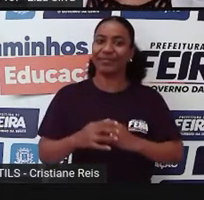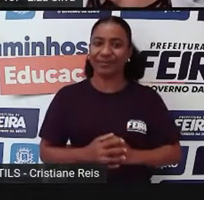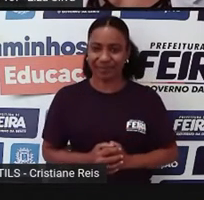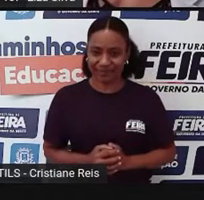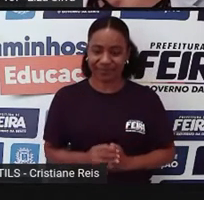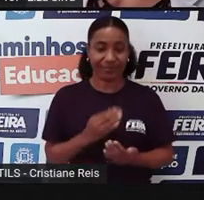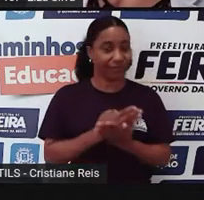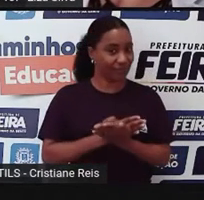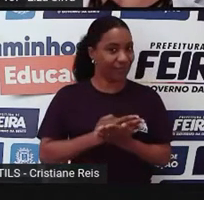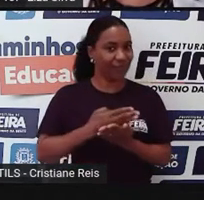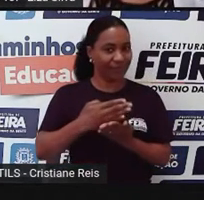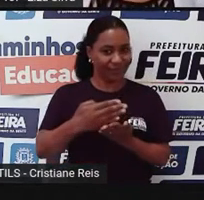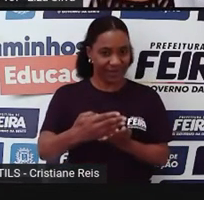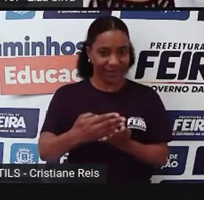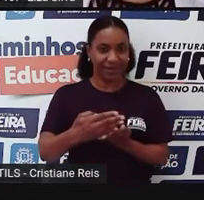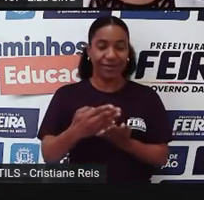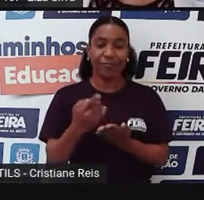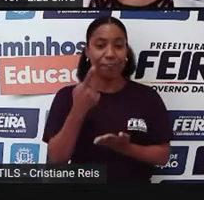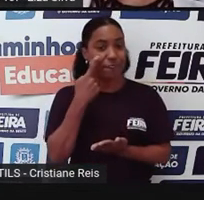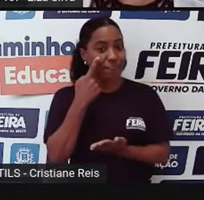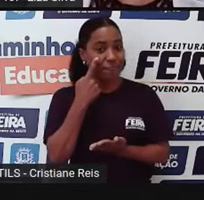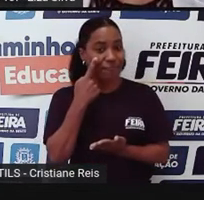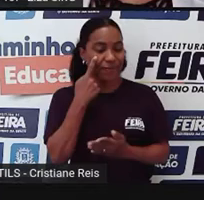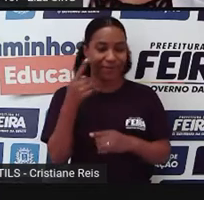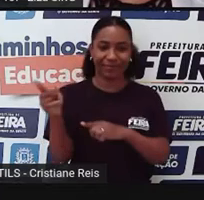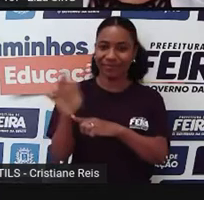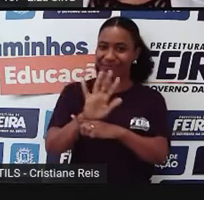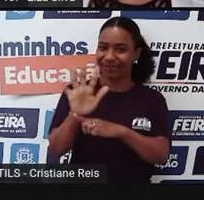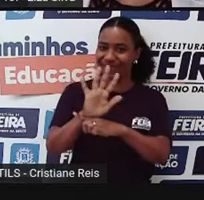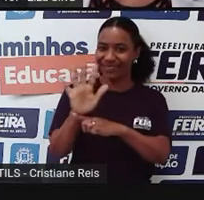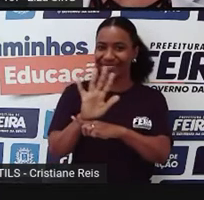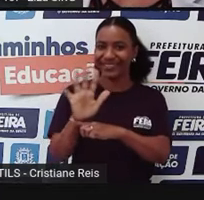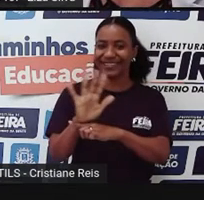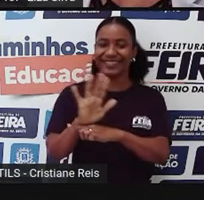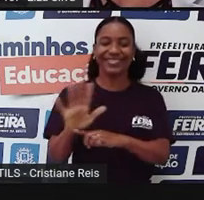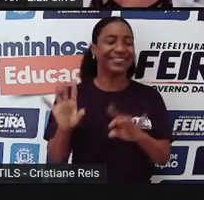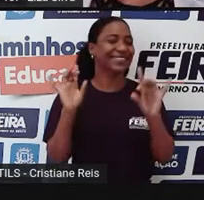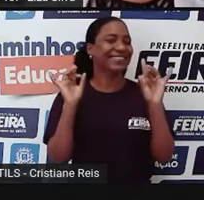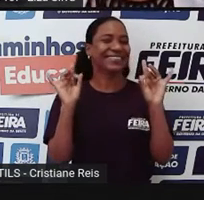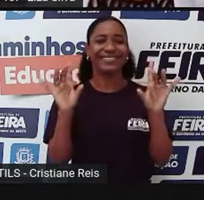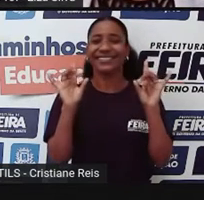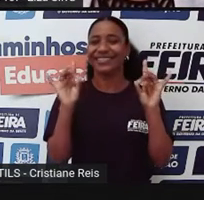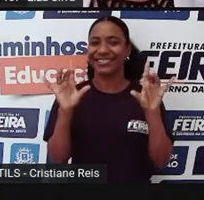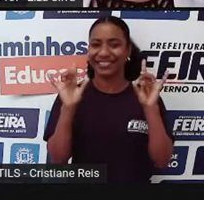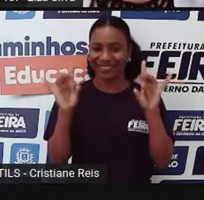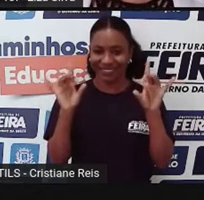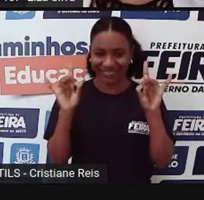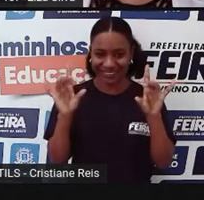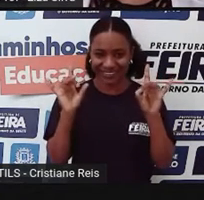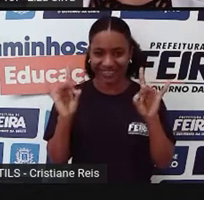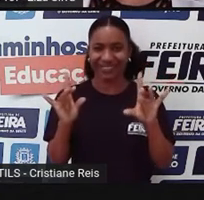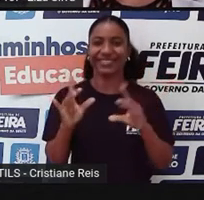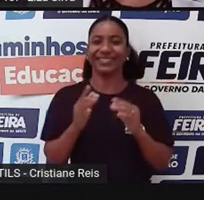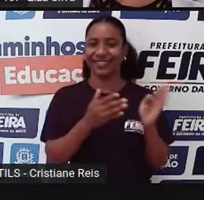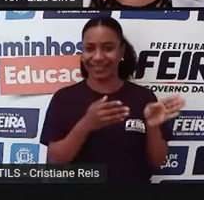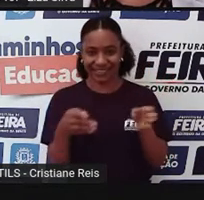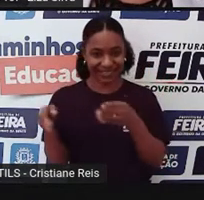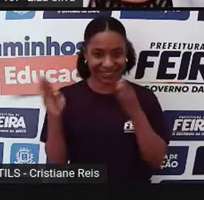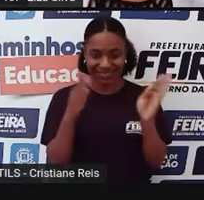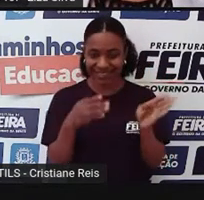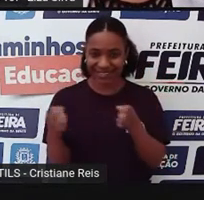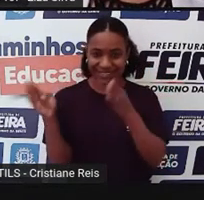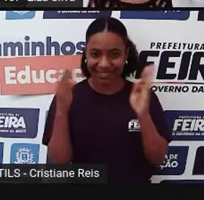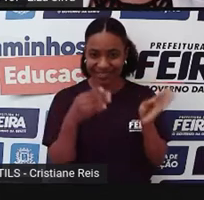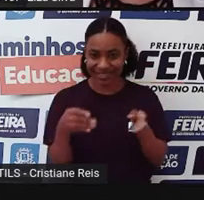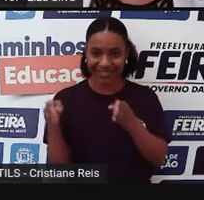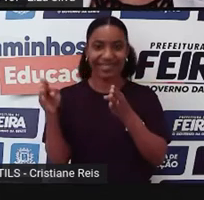e para começar esse primeiro momento especial nosso primeiro dia de aula Vamos assistir esse vídeo não